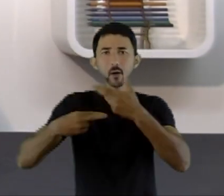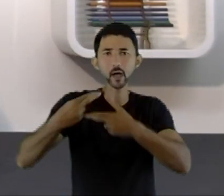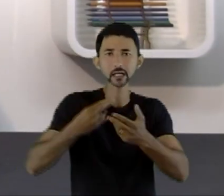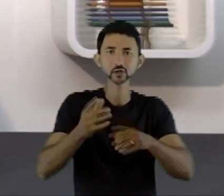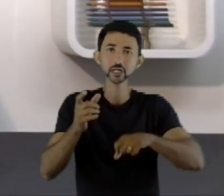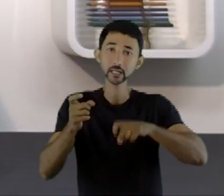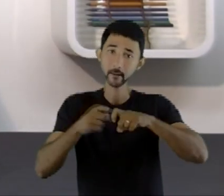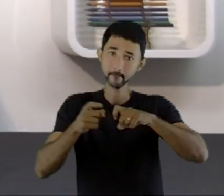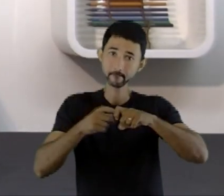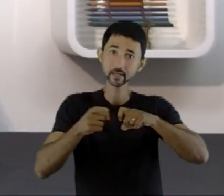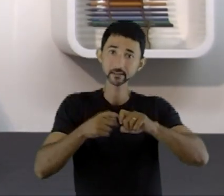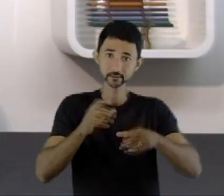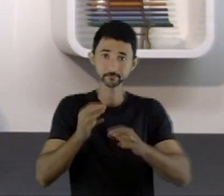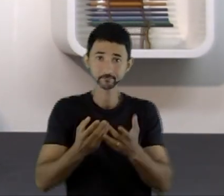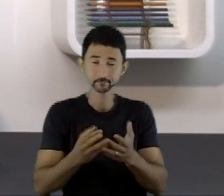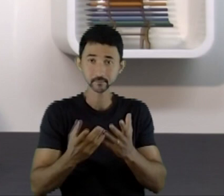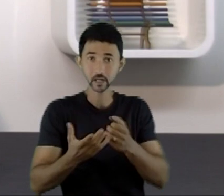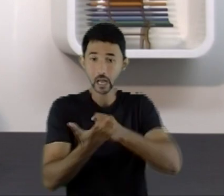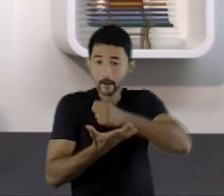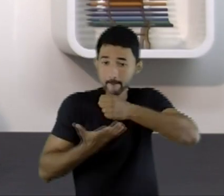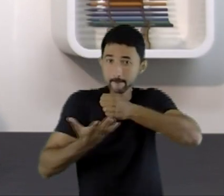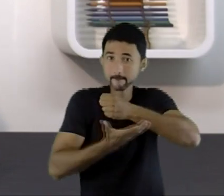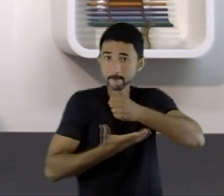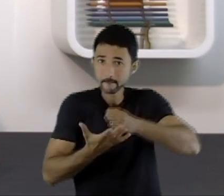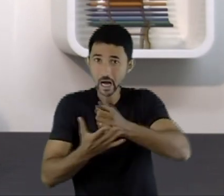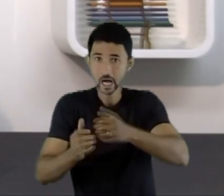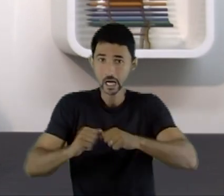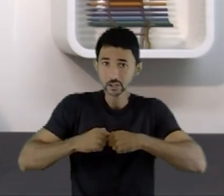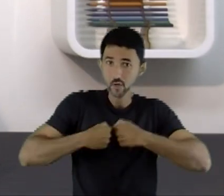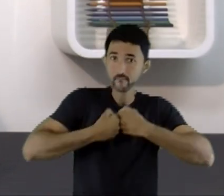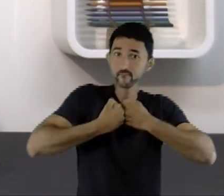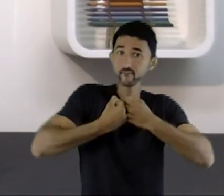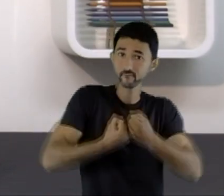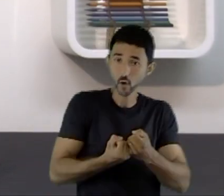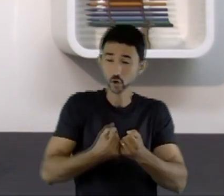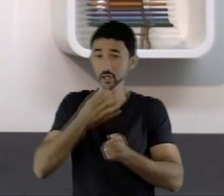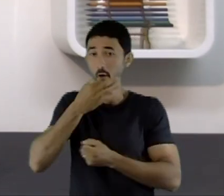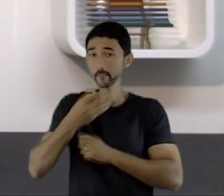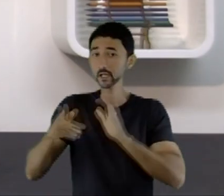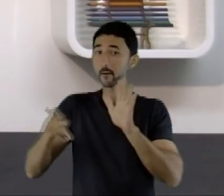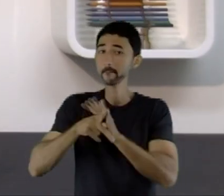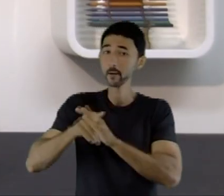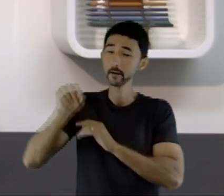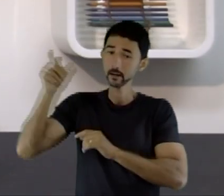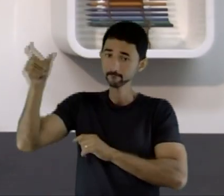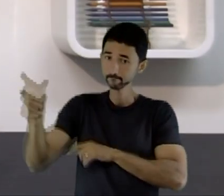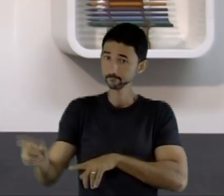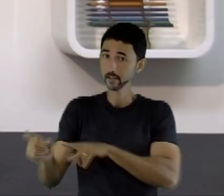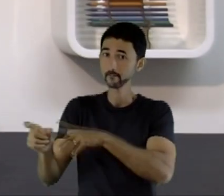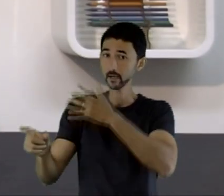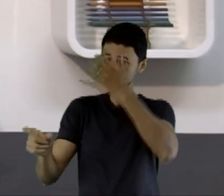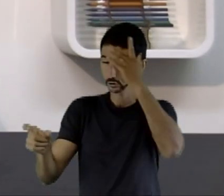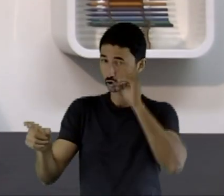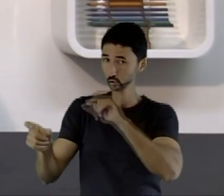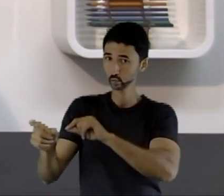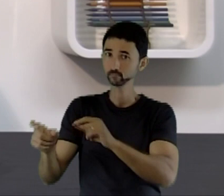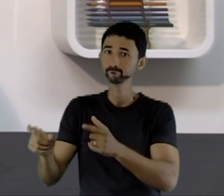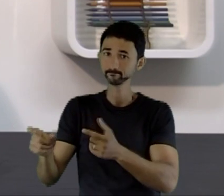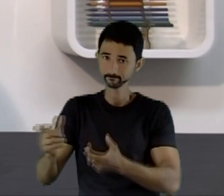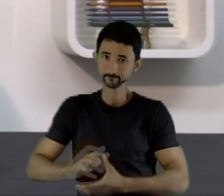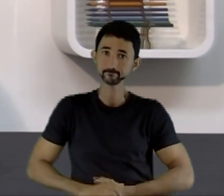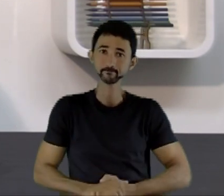à medicina que respaldam, que dão força para a opinião da pessoa que escreveu esse artigo.